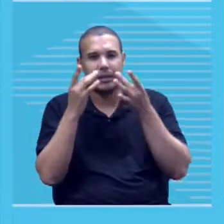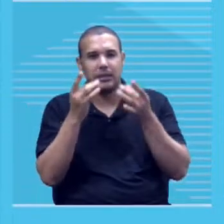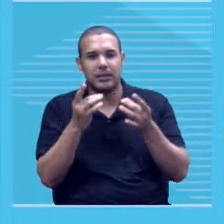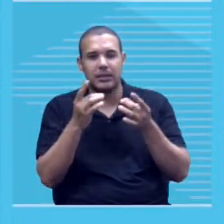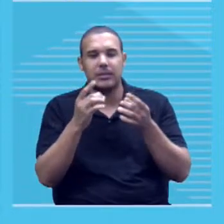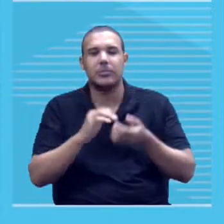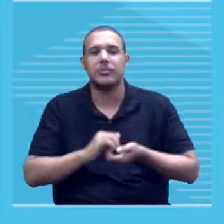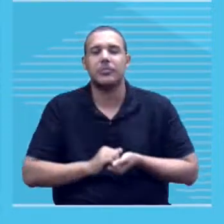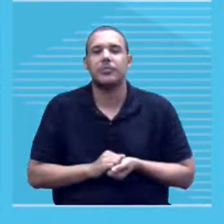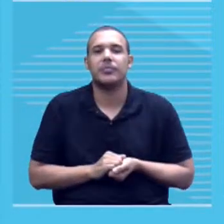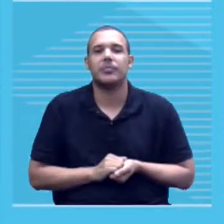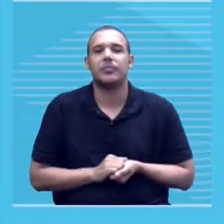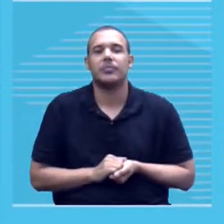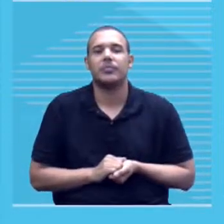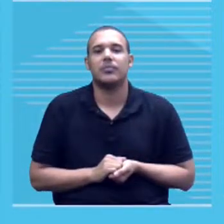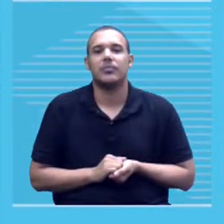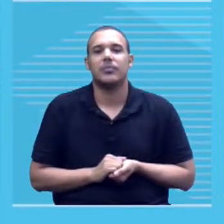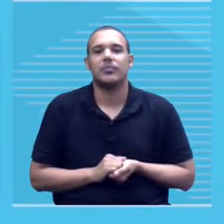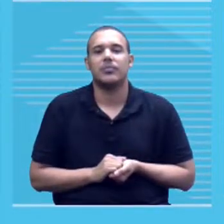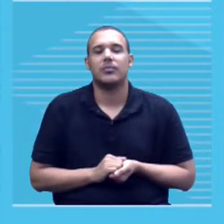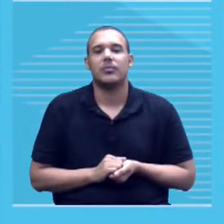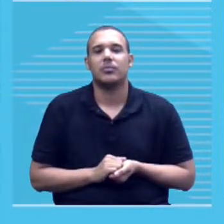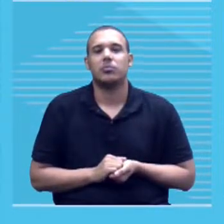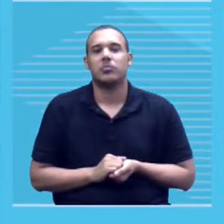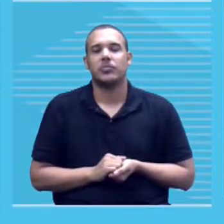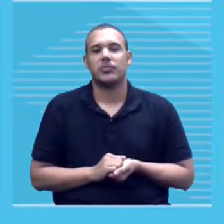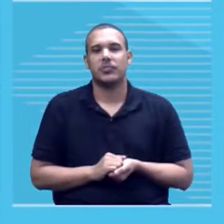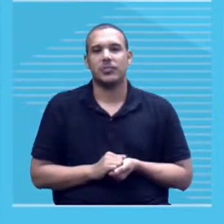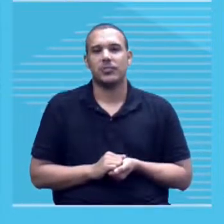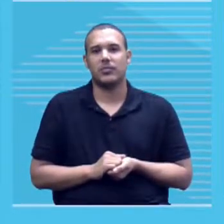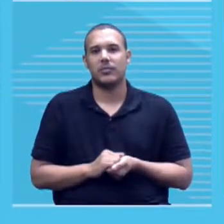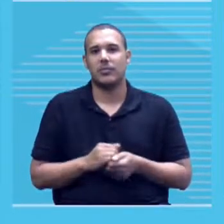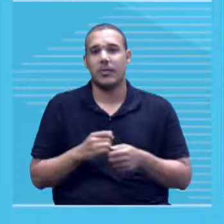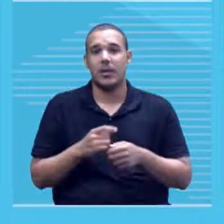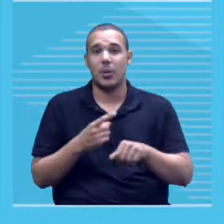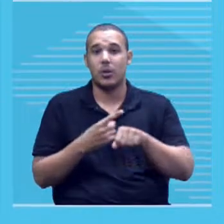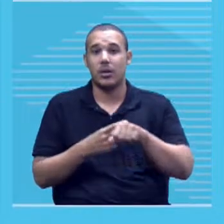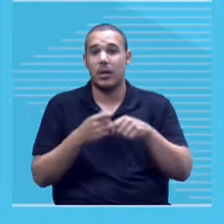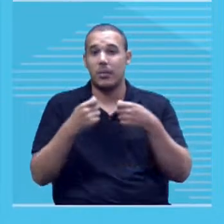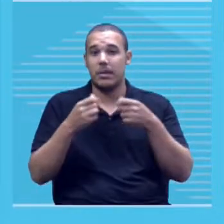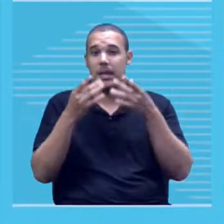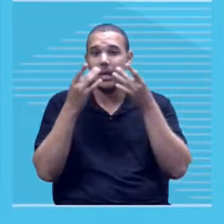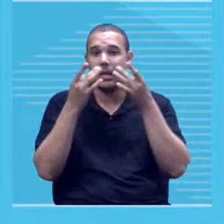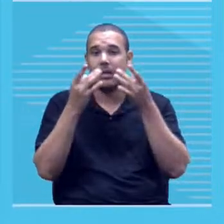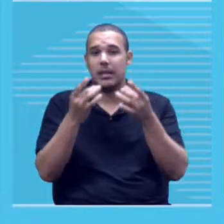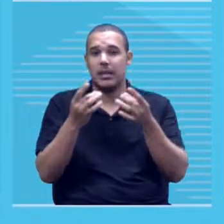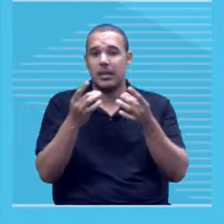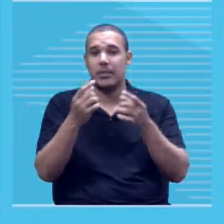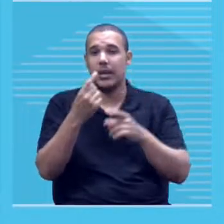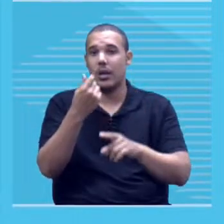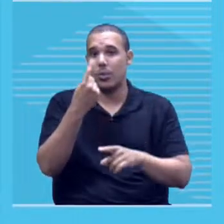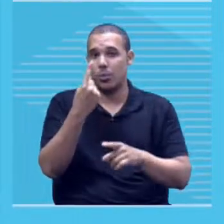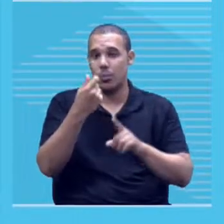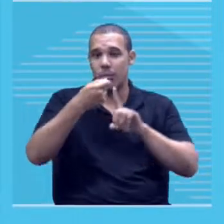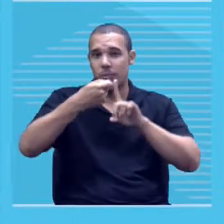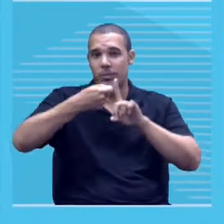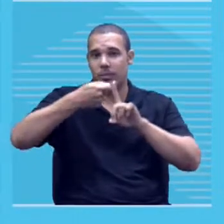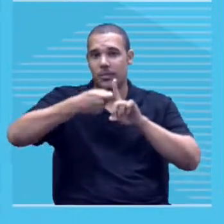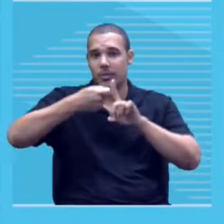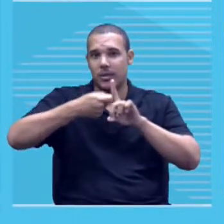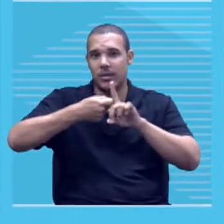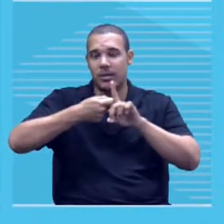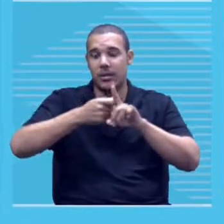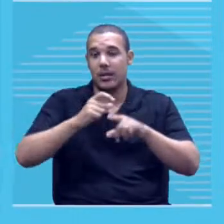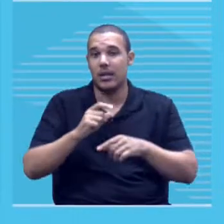tem? Bom, esse tempo, tu tem que ficar ligado nele pelo seguinte fato dele ser em um mês e não em